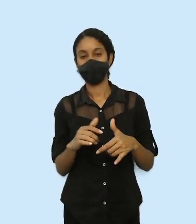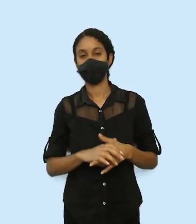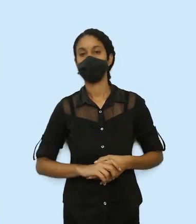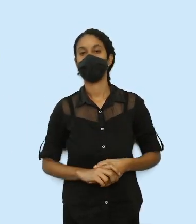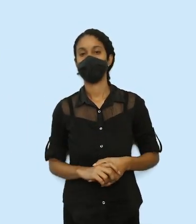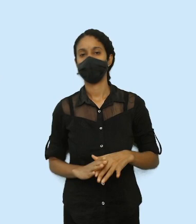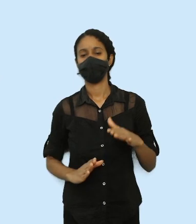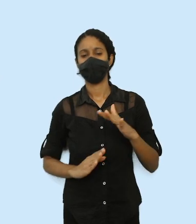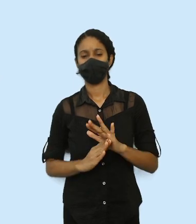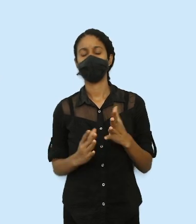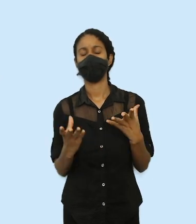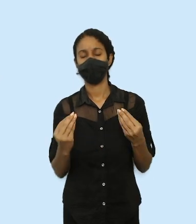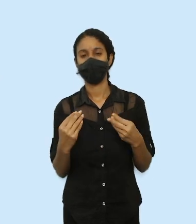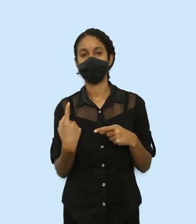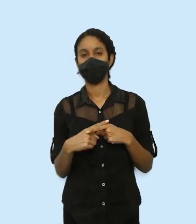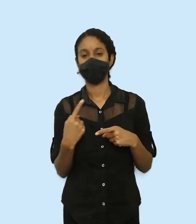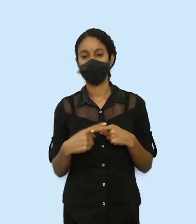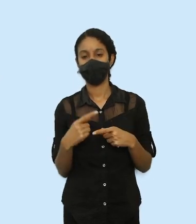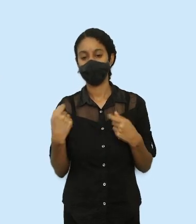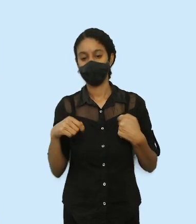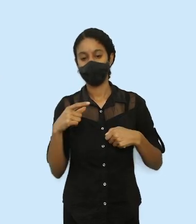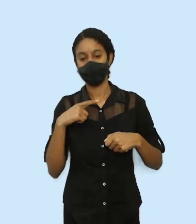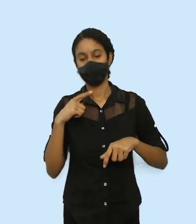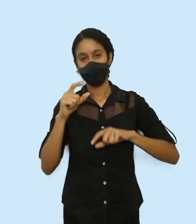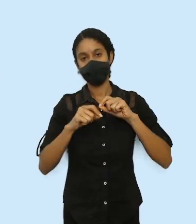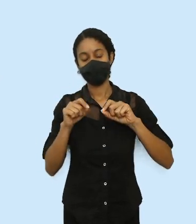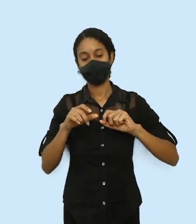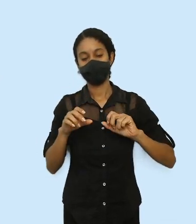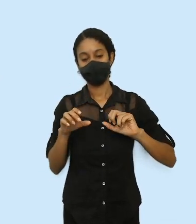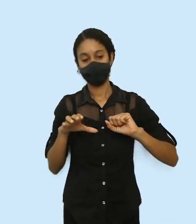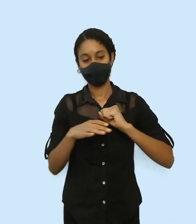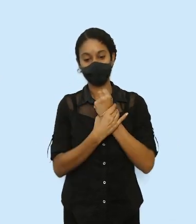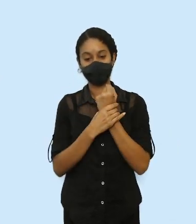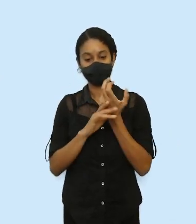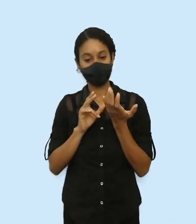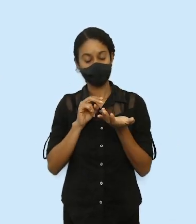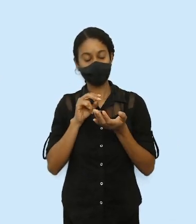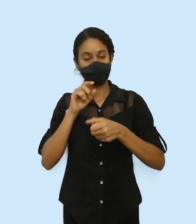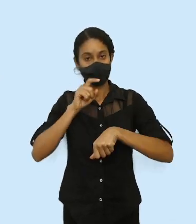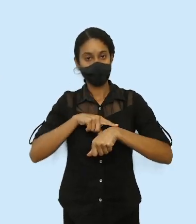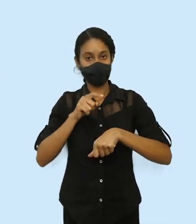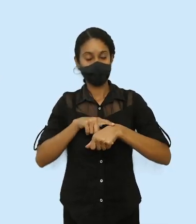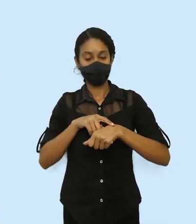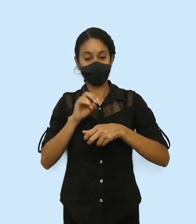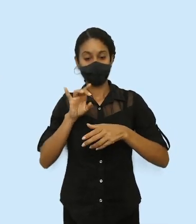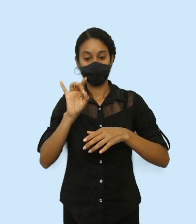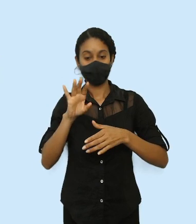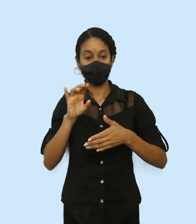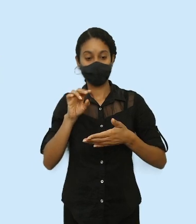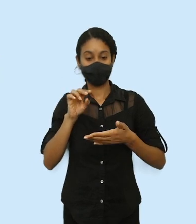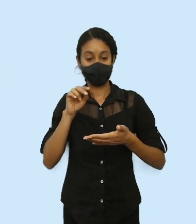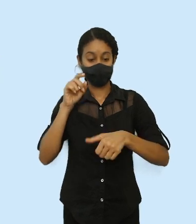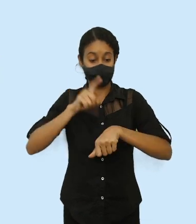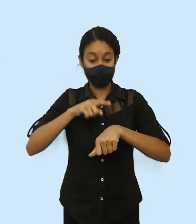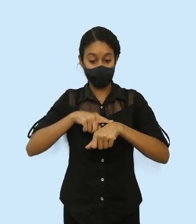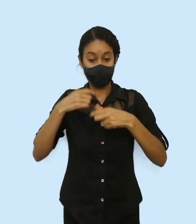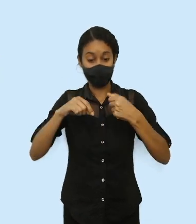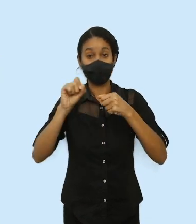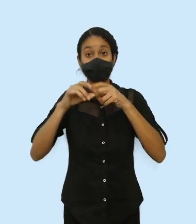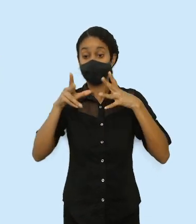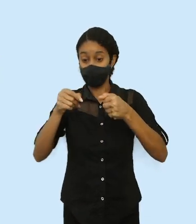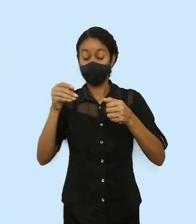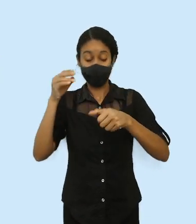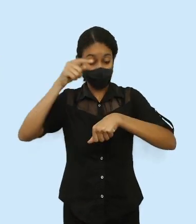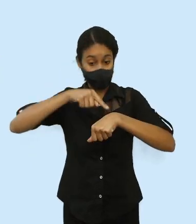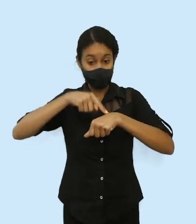limitava bastante o trabalhador, porque ele tinha que ficar preso a esse tempo e ele não podia extrapolar esse tempo, ele tinha que fazer tudo